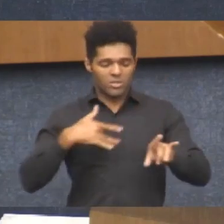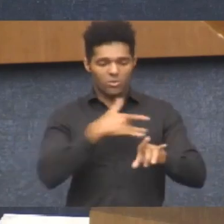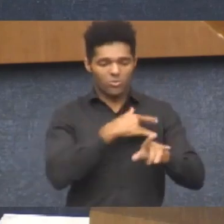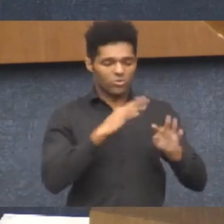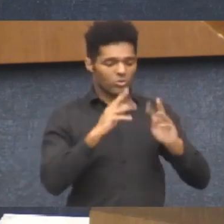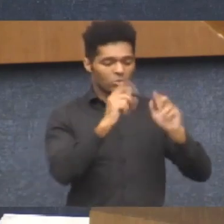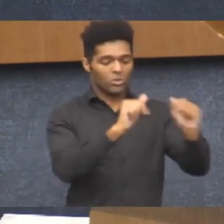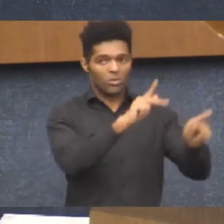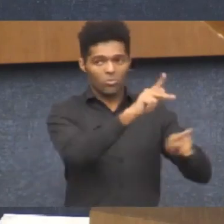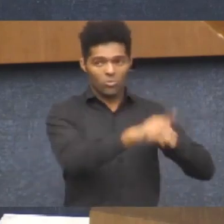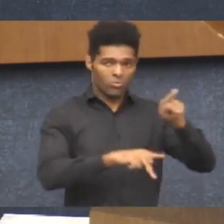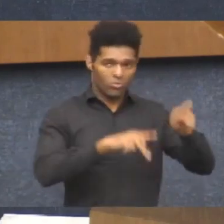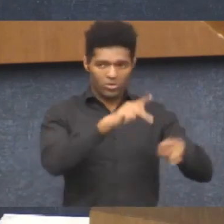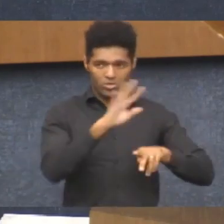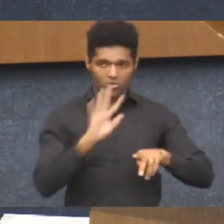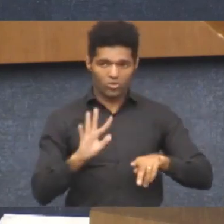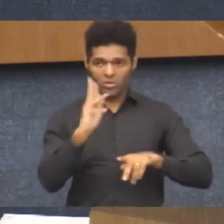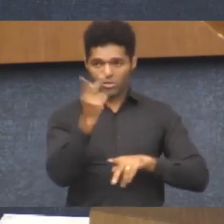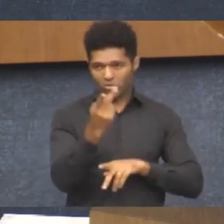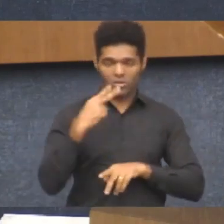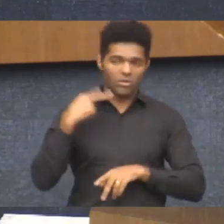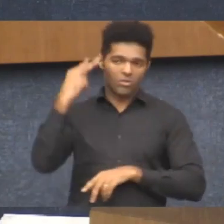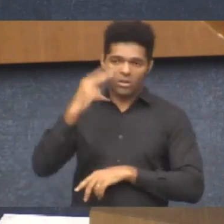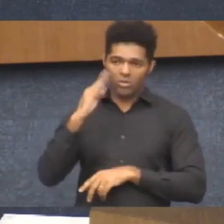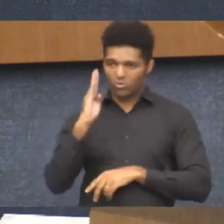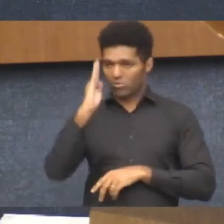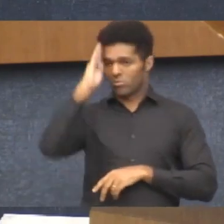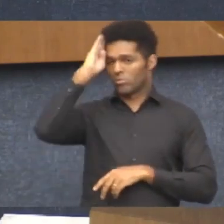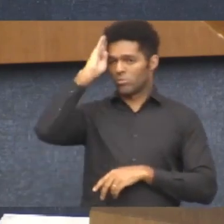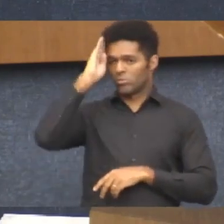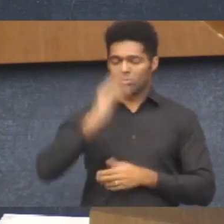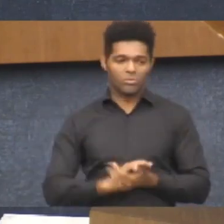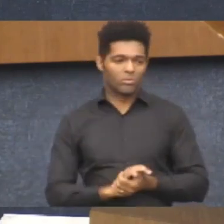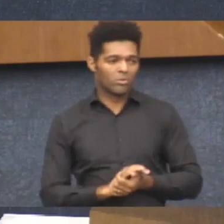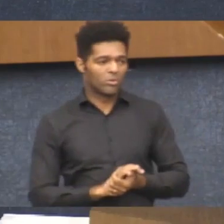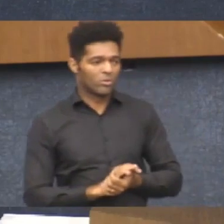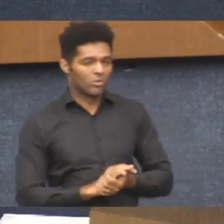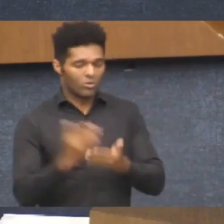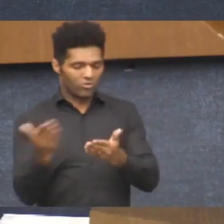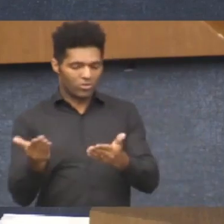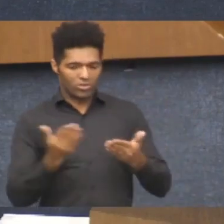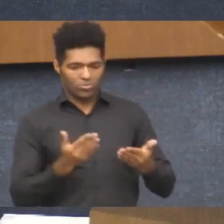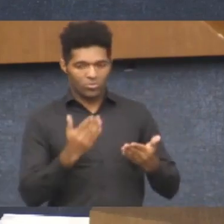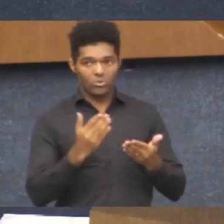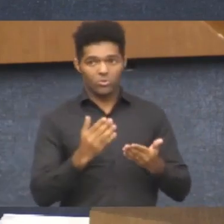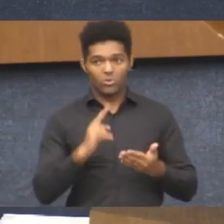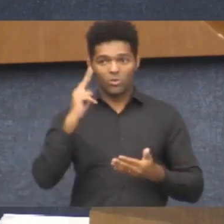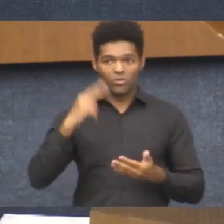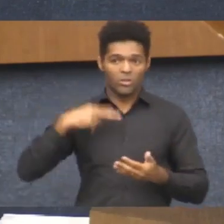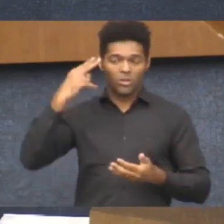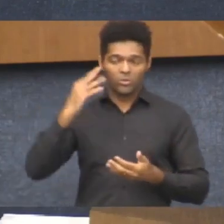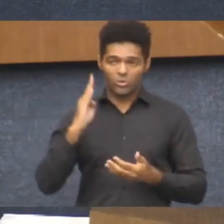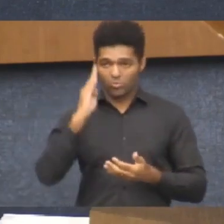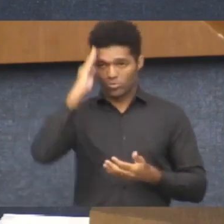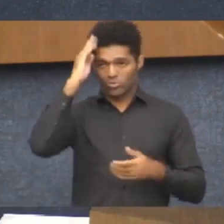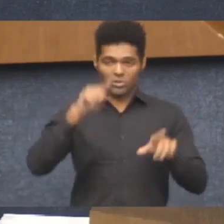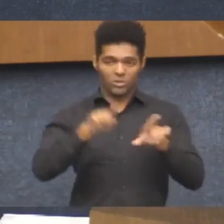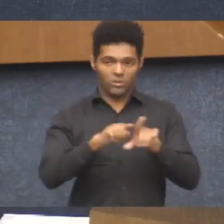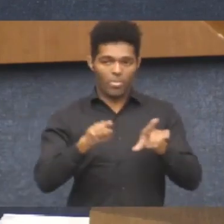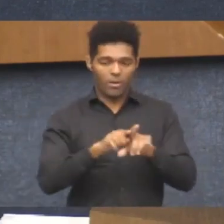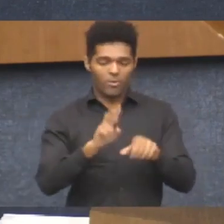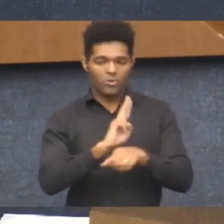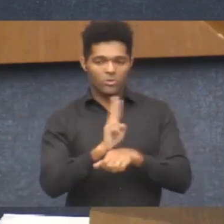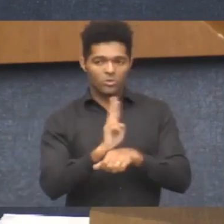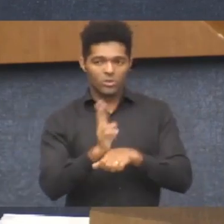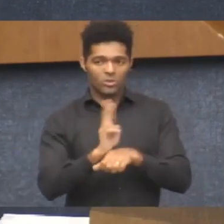Horizonte. Vereador Bruno Pedralva. Convidamos o vereador Bruno Pedralva e o diretor da Sociedade Brasileira de